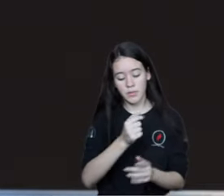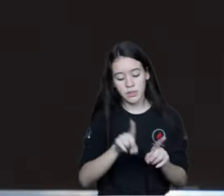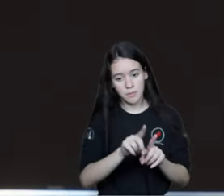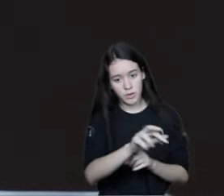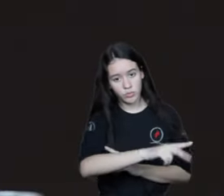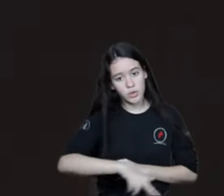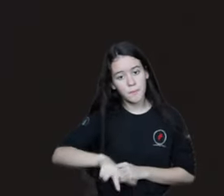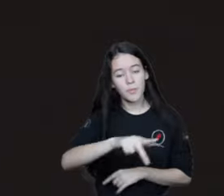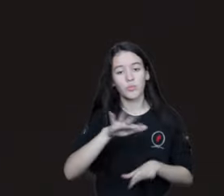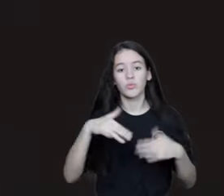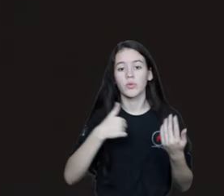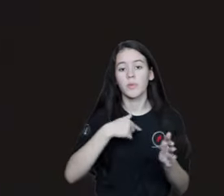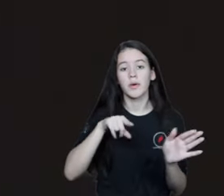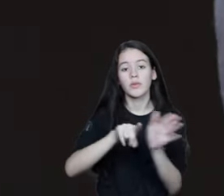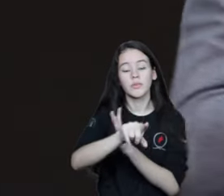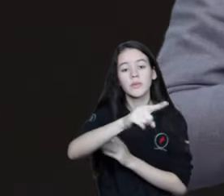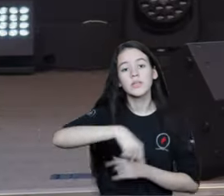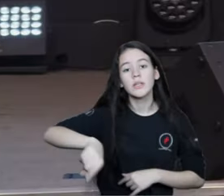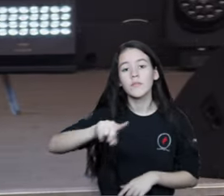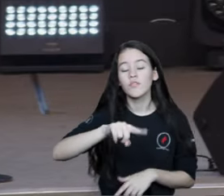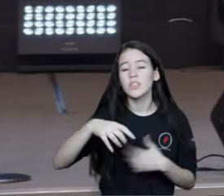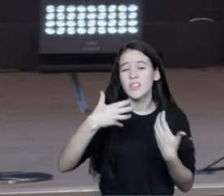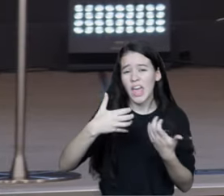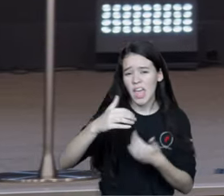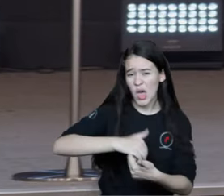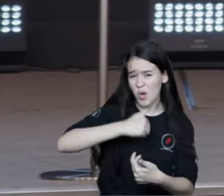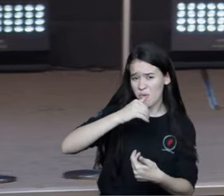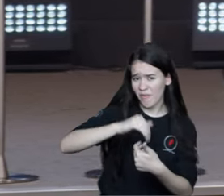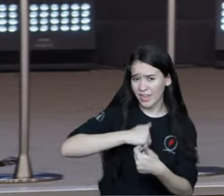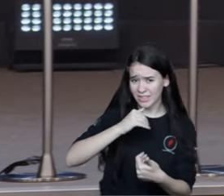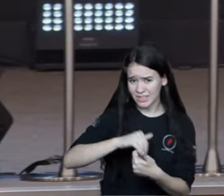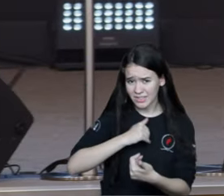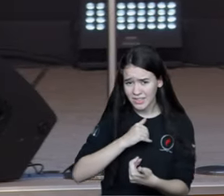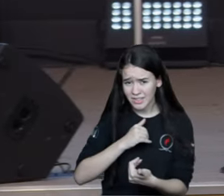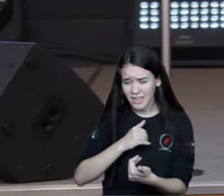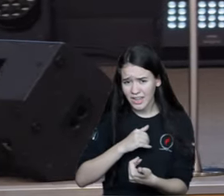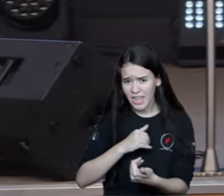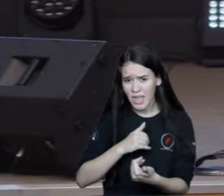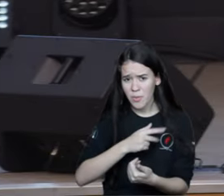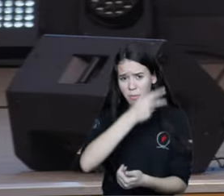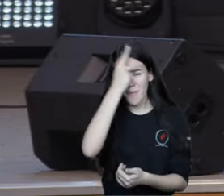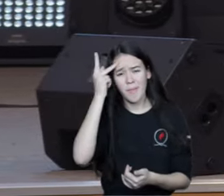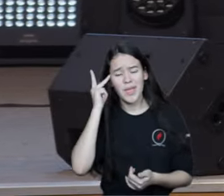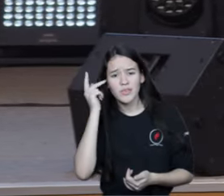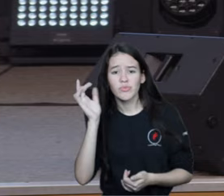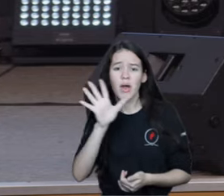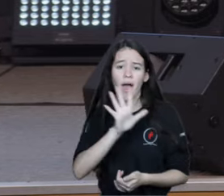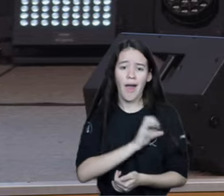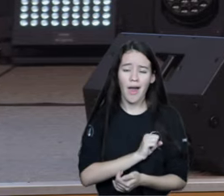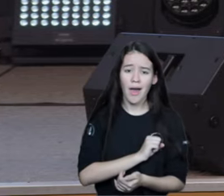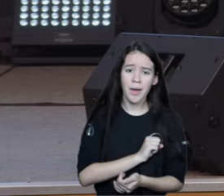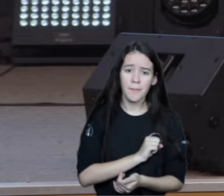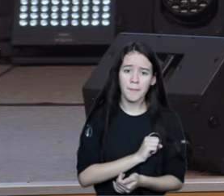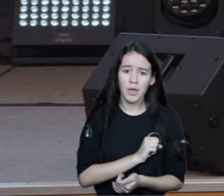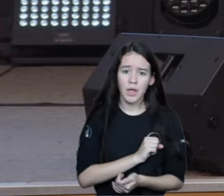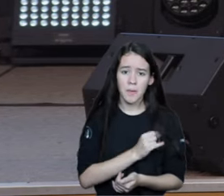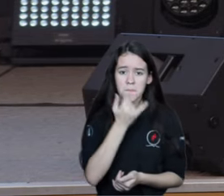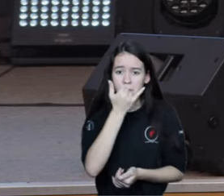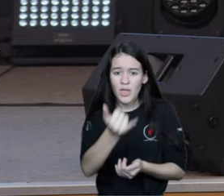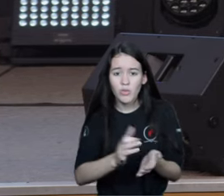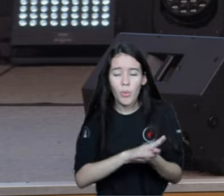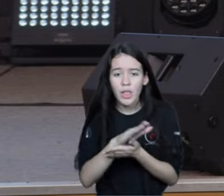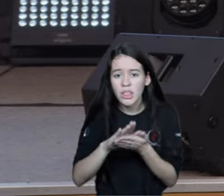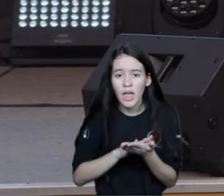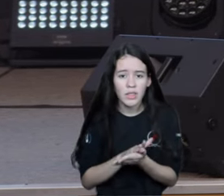irmão então eu vou perguntar para você Você vai querer me convencer que uma pessoa que ama não libera